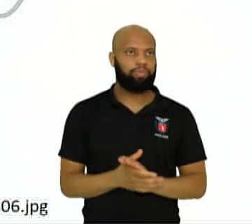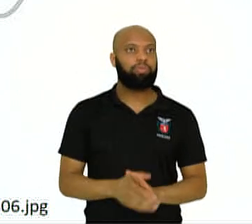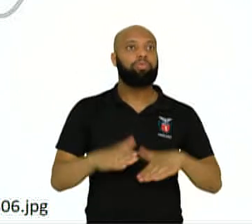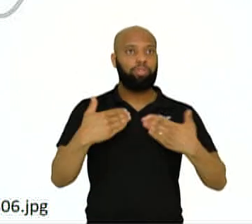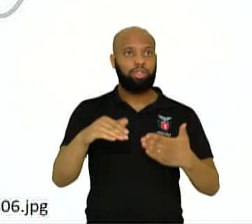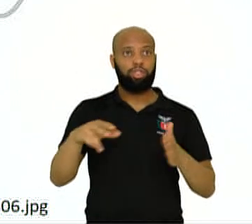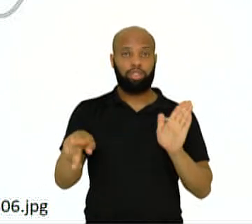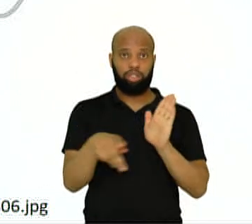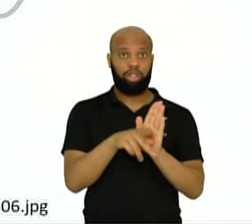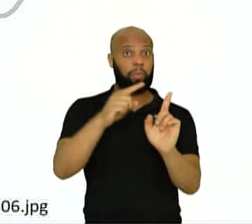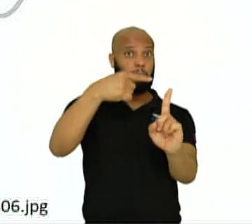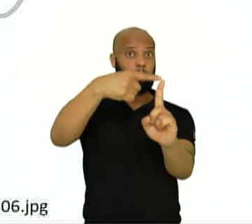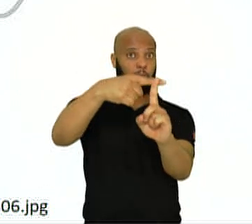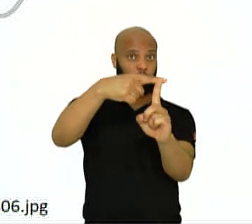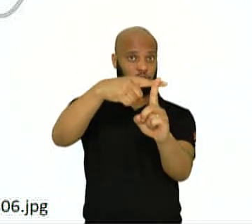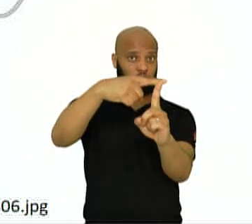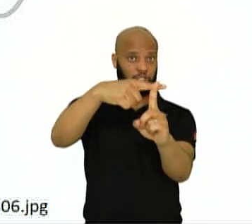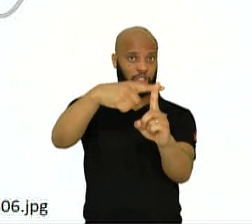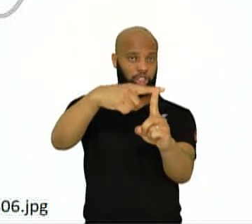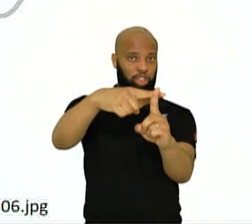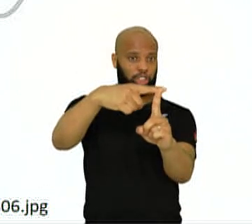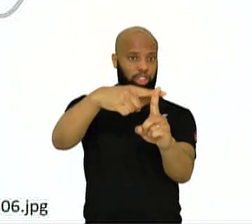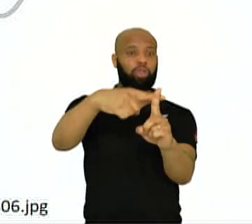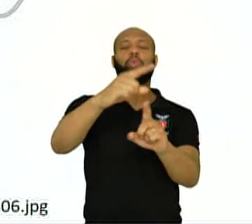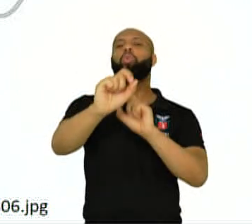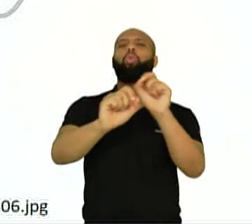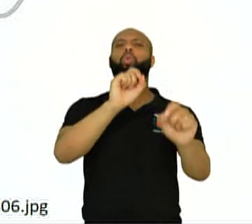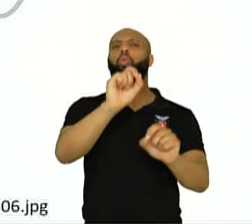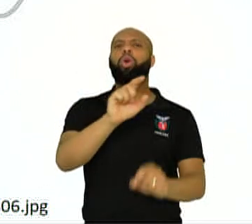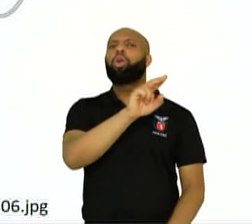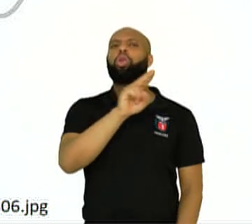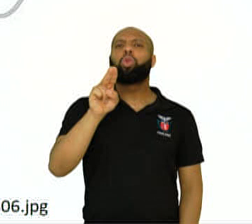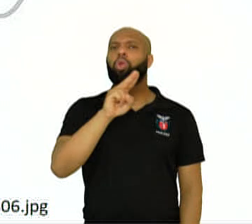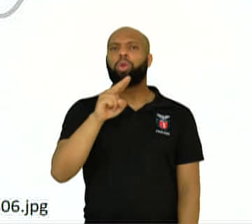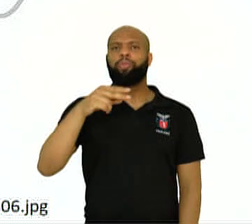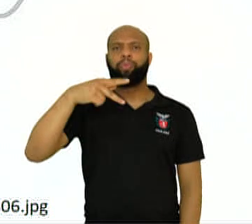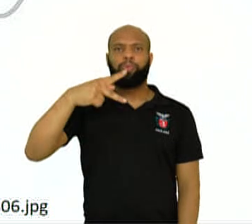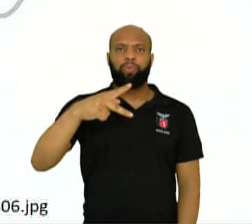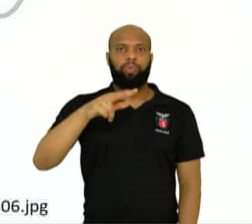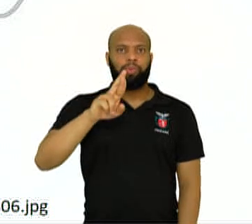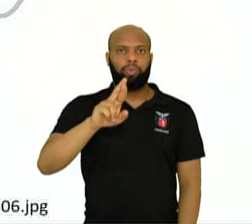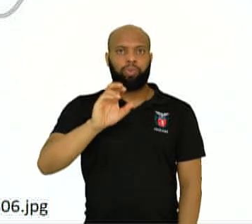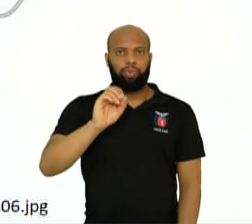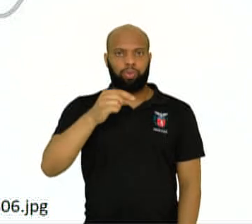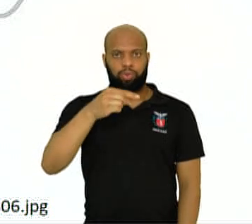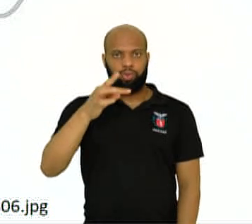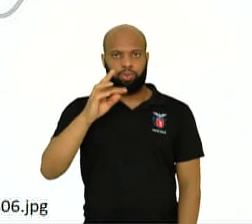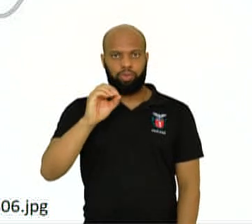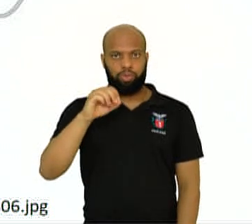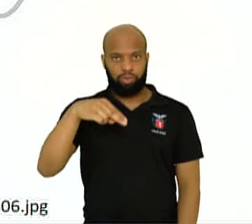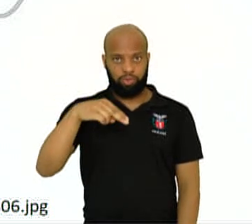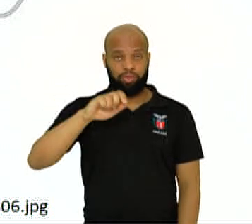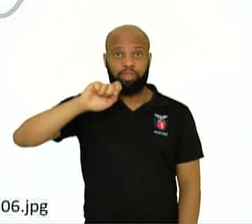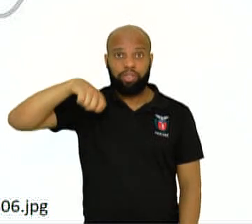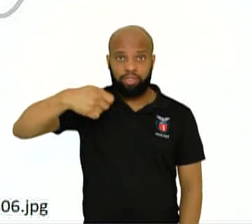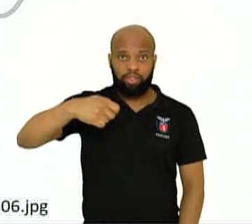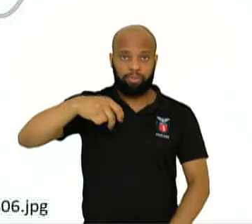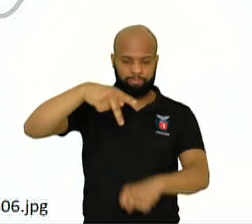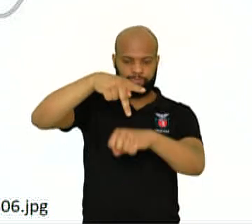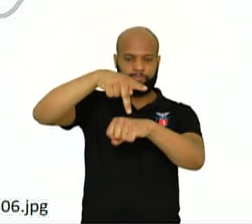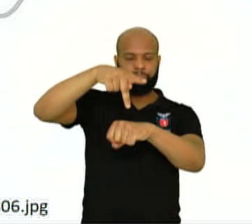a parte positiva, que tem carga positiva, nós chamamos de prótons. Aquela parte